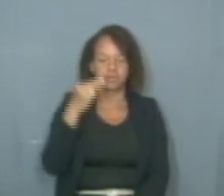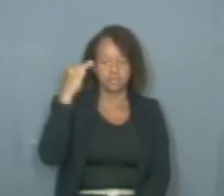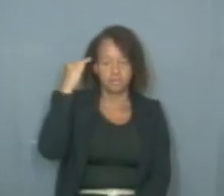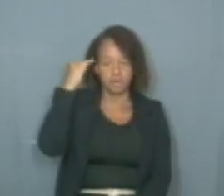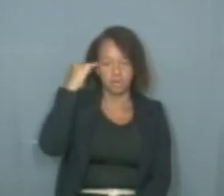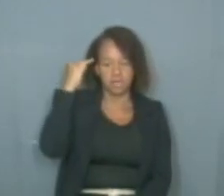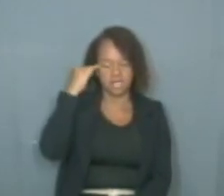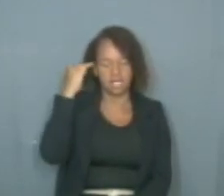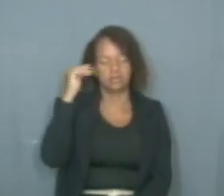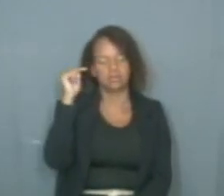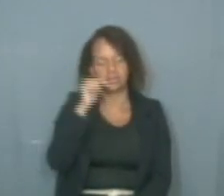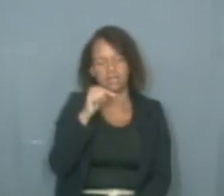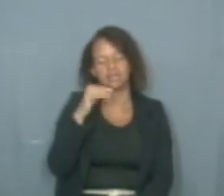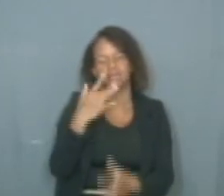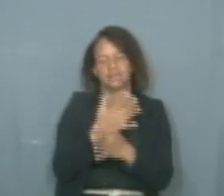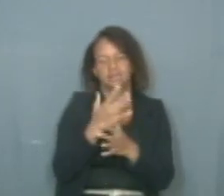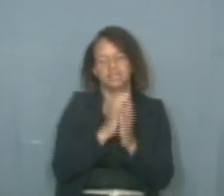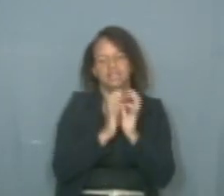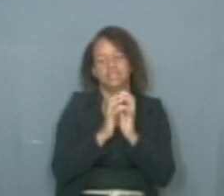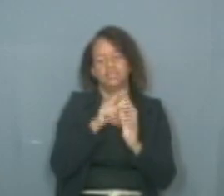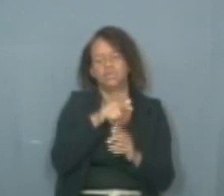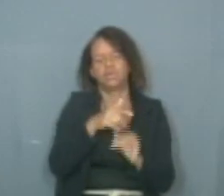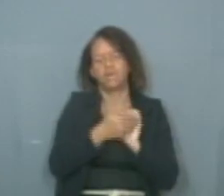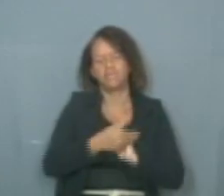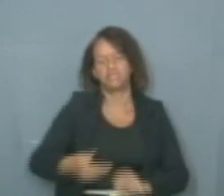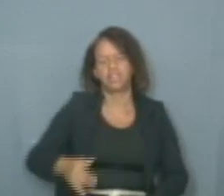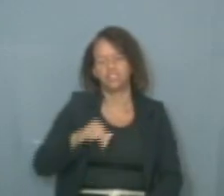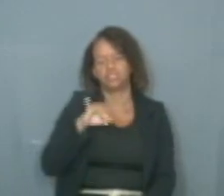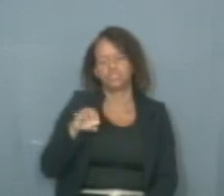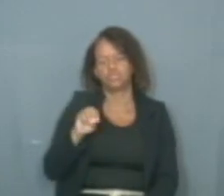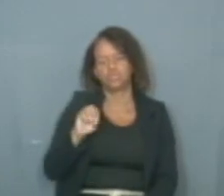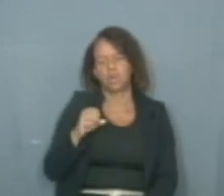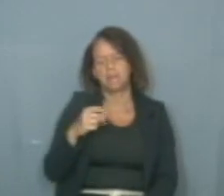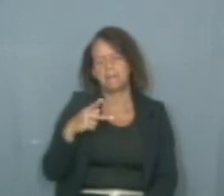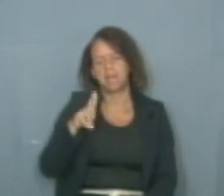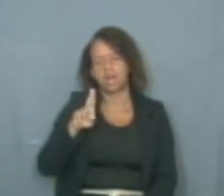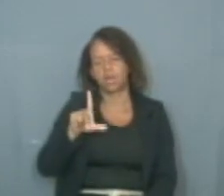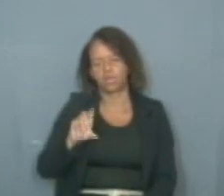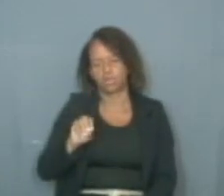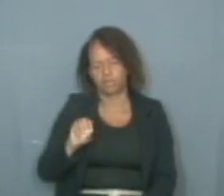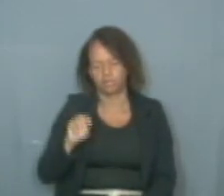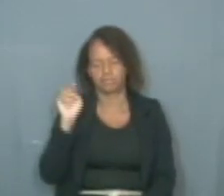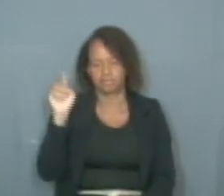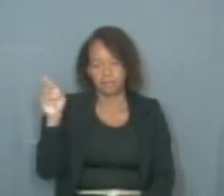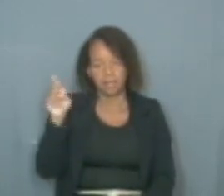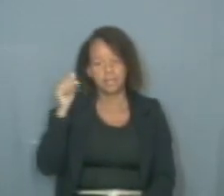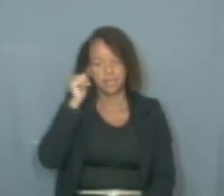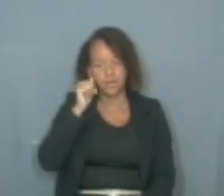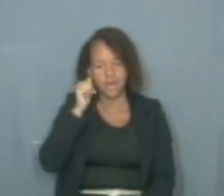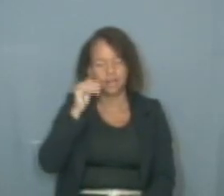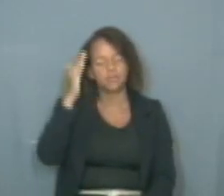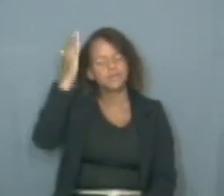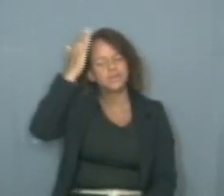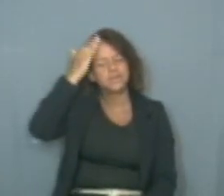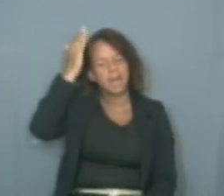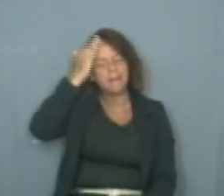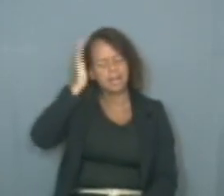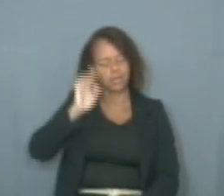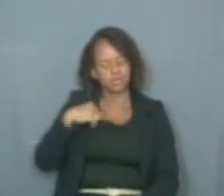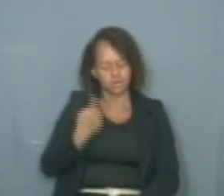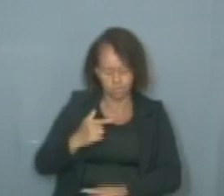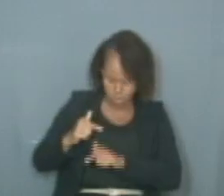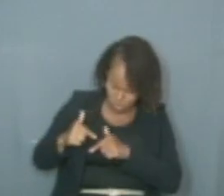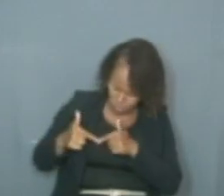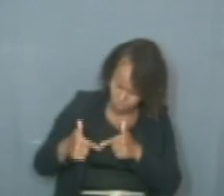Recife no primeiro governo João Paulo e permaneceu até recentemente. Foi ela, com seu saber, com sua